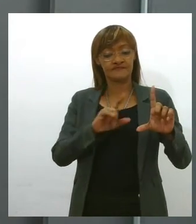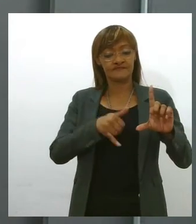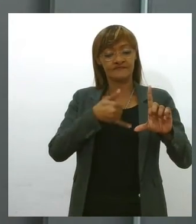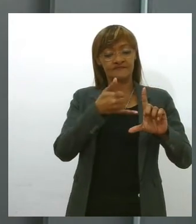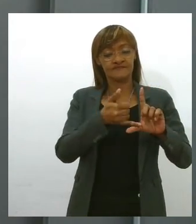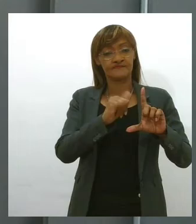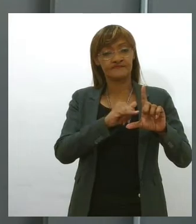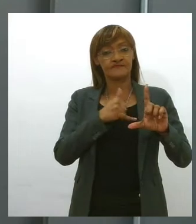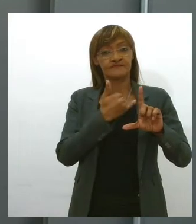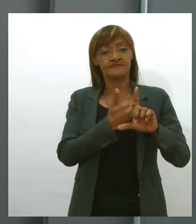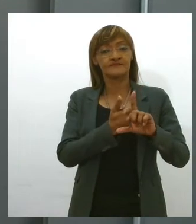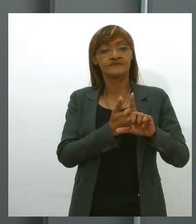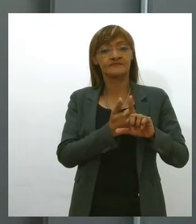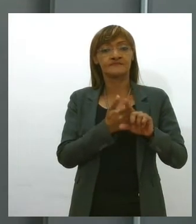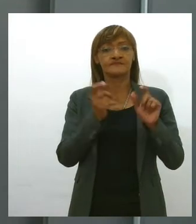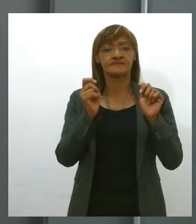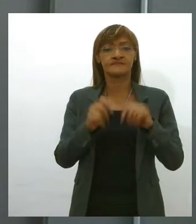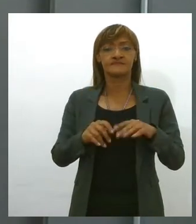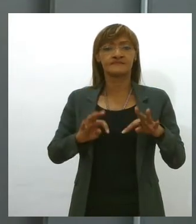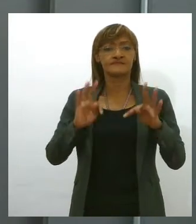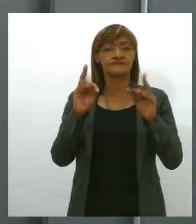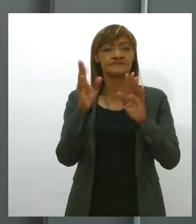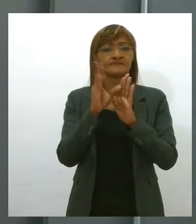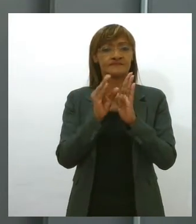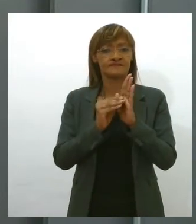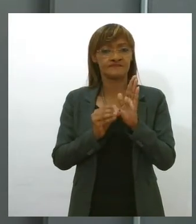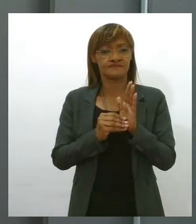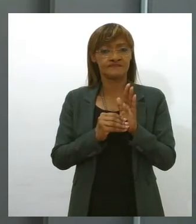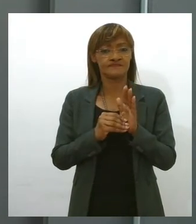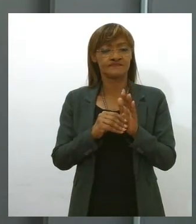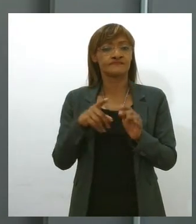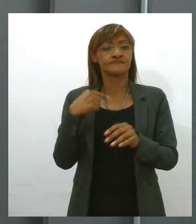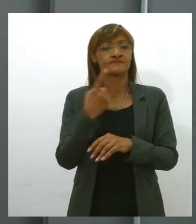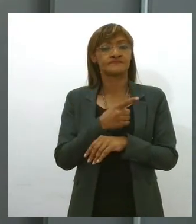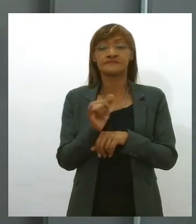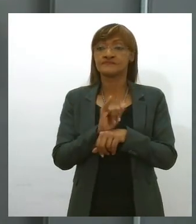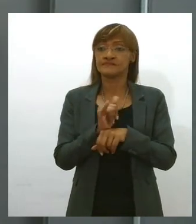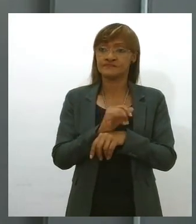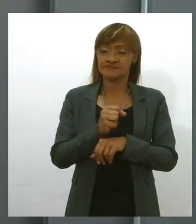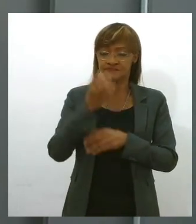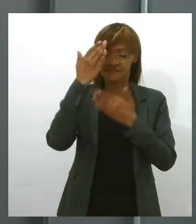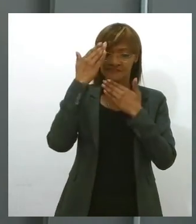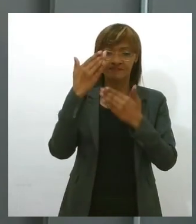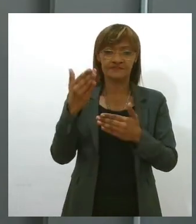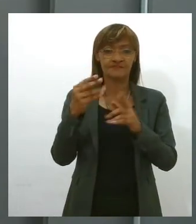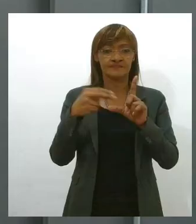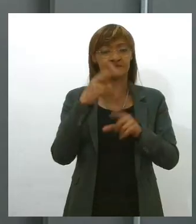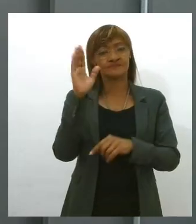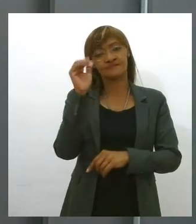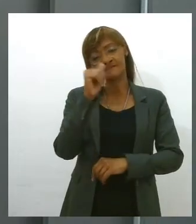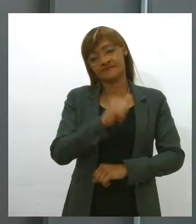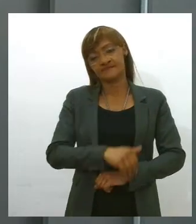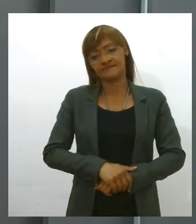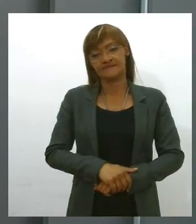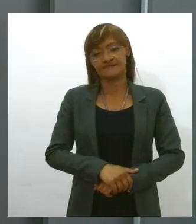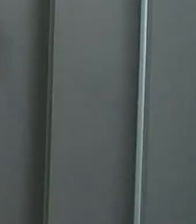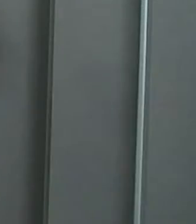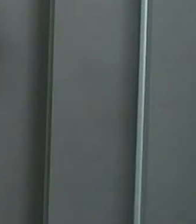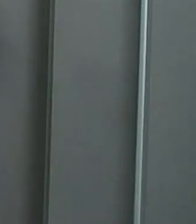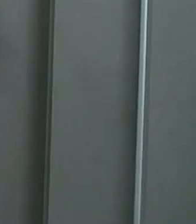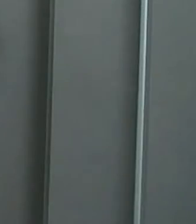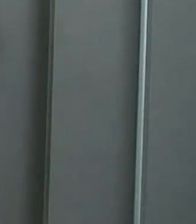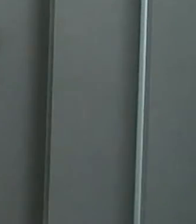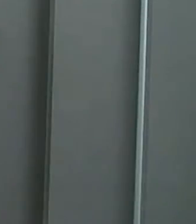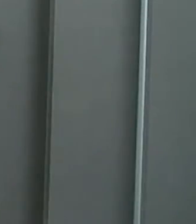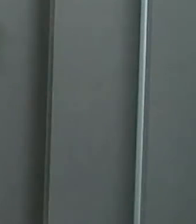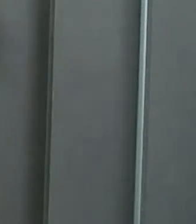da tela para ter acesso a todo o conteúdo do nosso canal do YouTube obrigada pela companhia é do nosso próximo encontro tchau tchau o